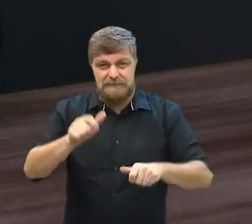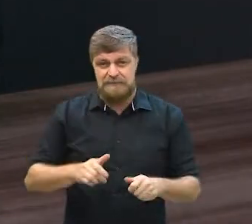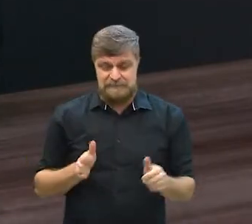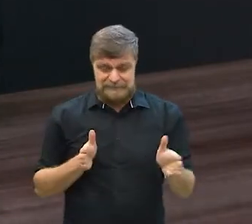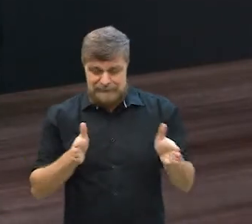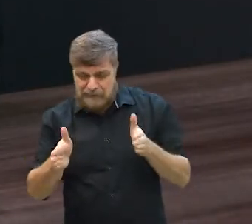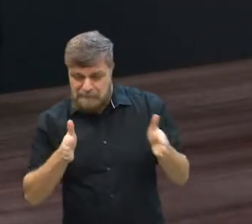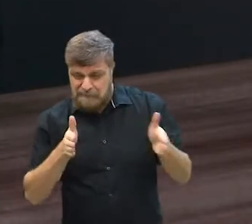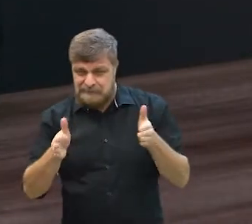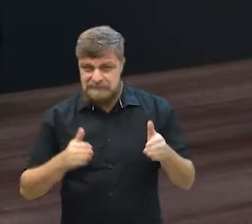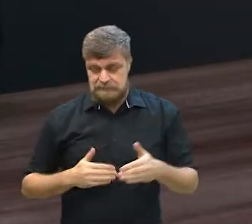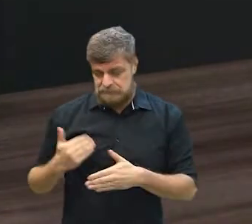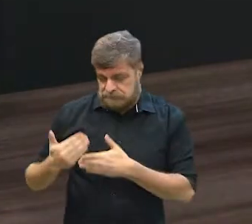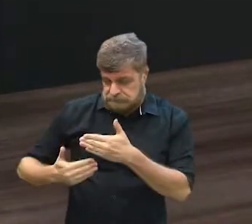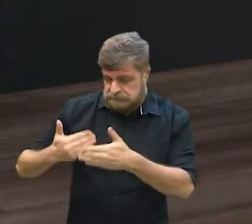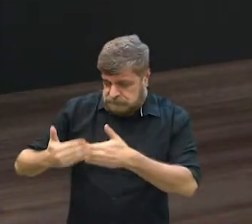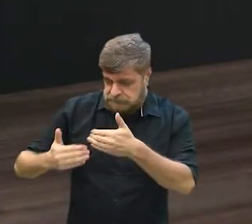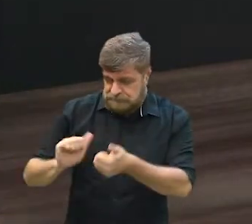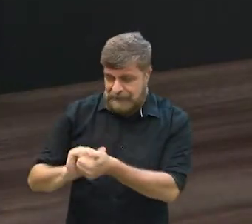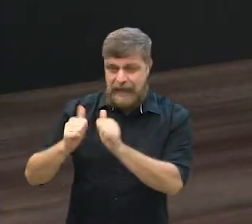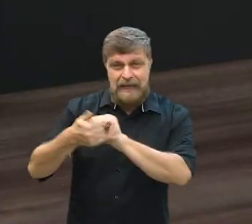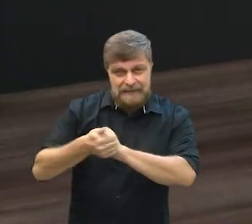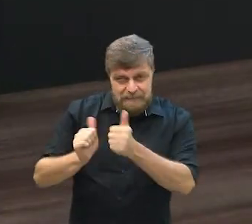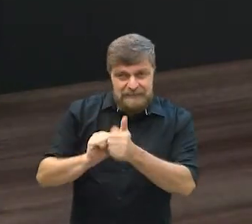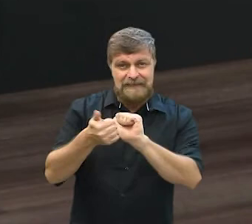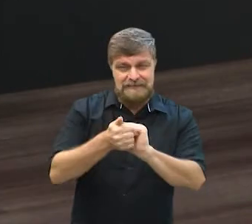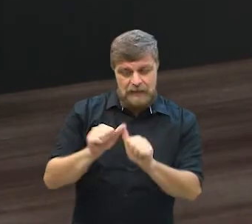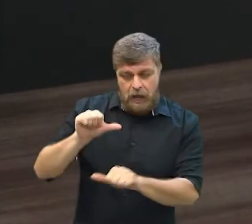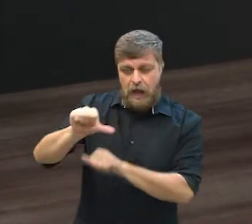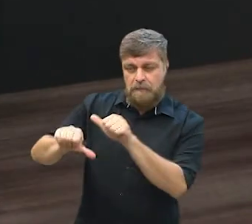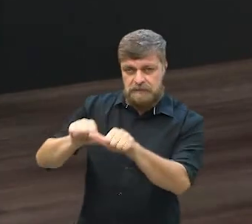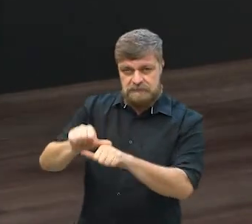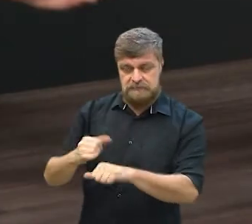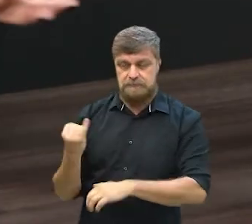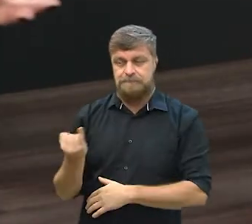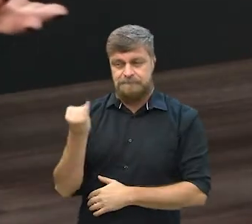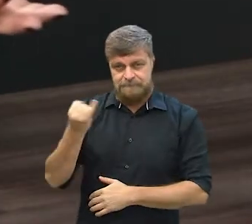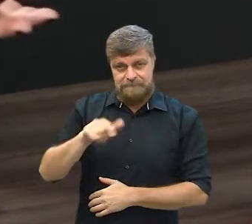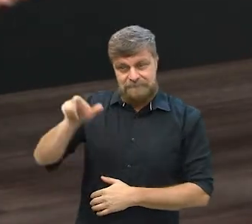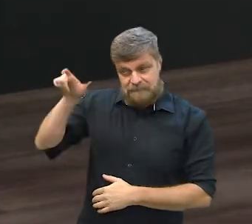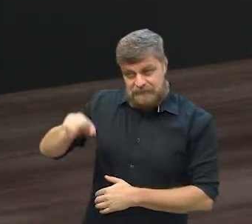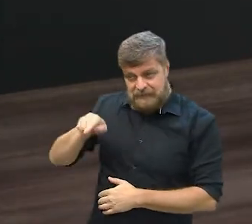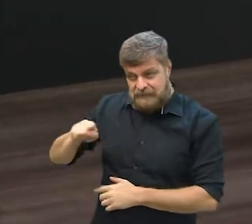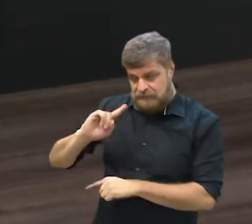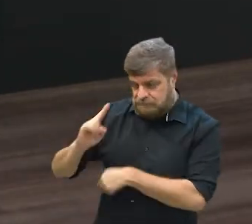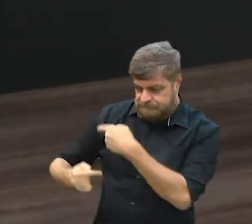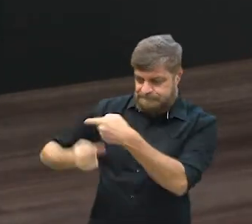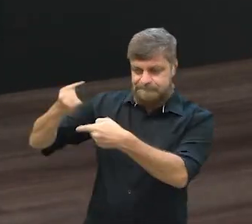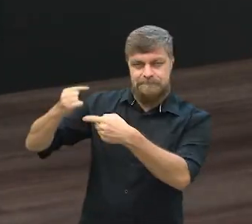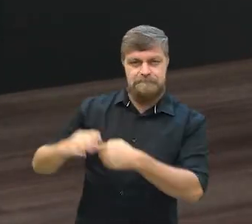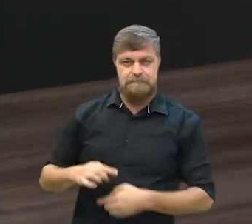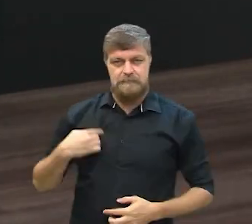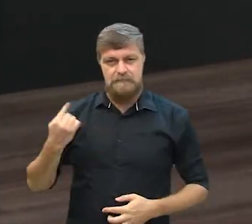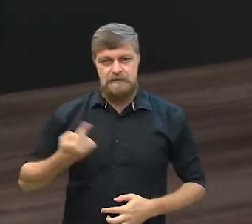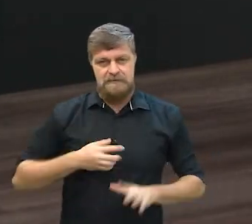também, às vezes no meio dos processos, fazer modificações importantes e que elas também podem ter